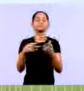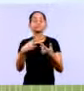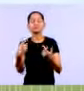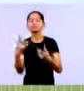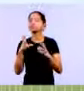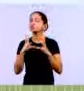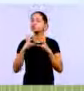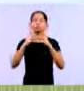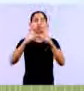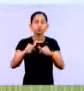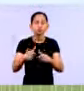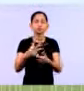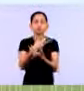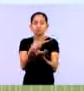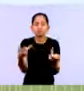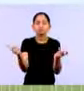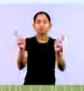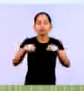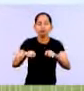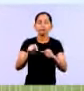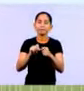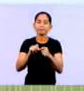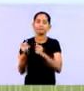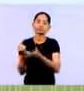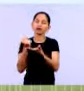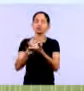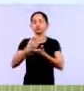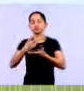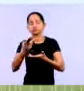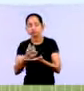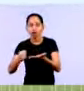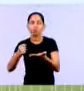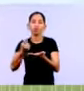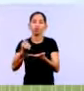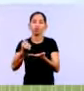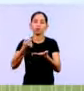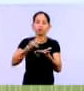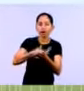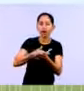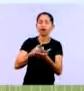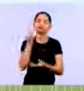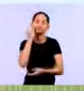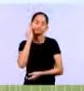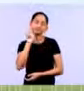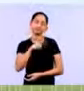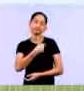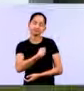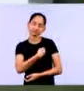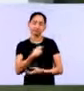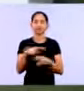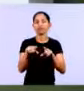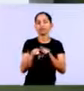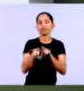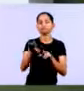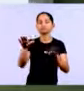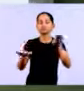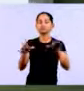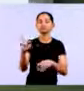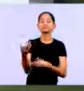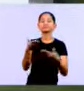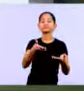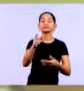todos os outros procedimentos regulamentares a respeito do direito tributário e dos tributos. Algum comentário, professor Cristiano?